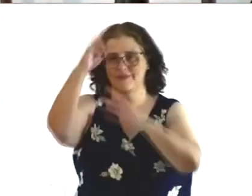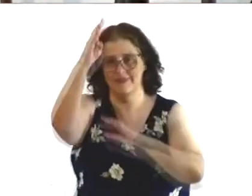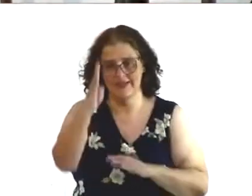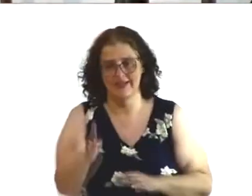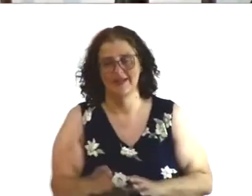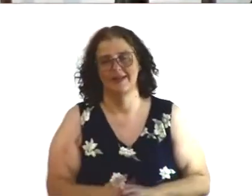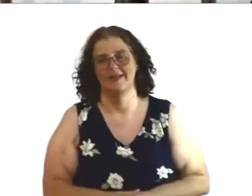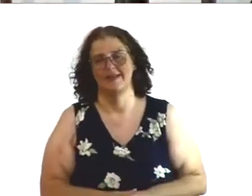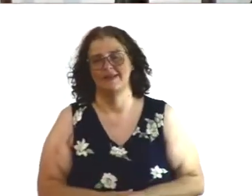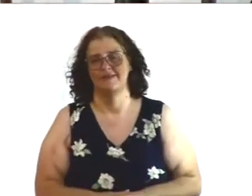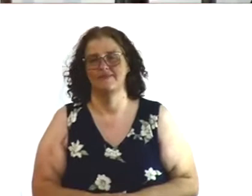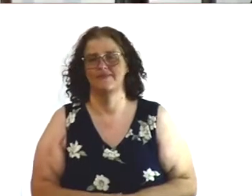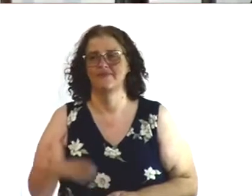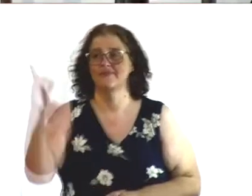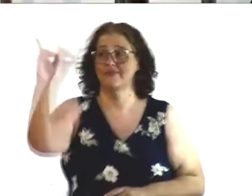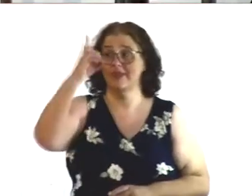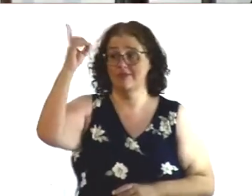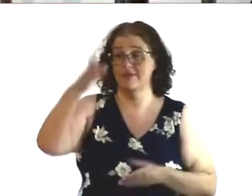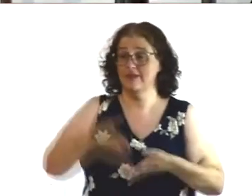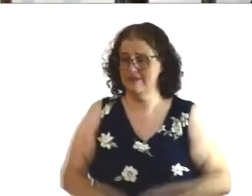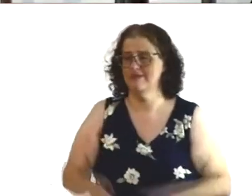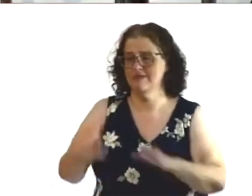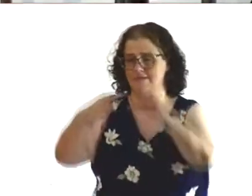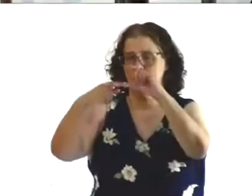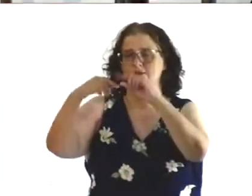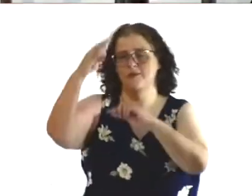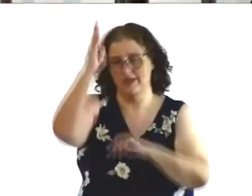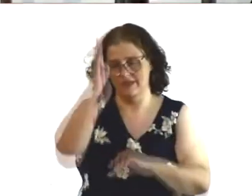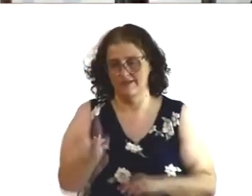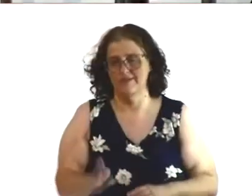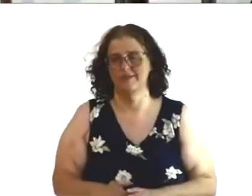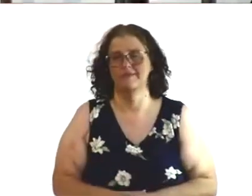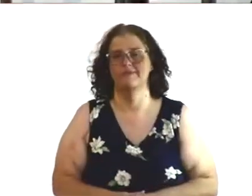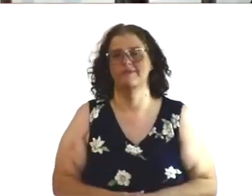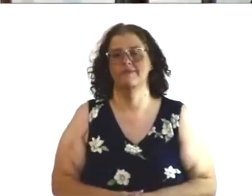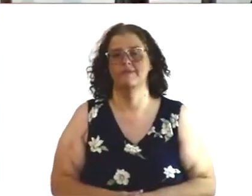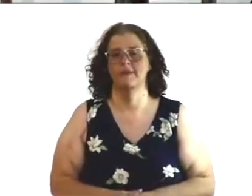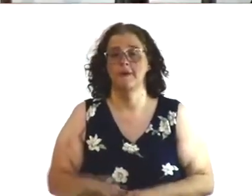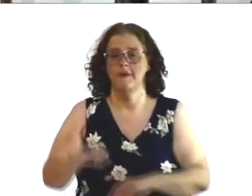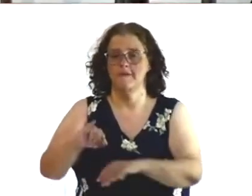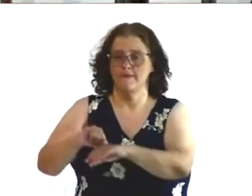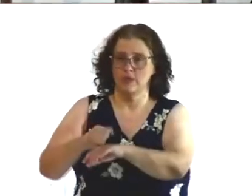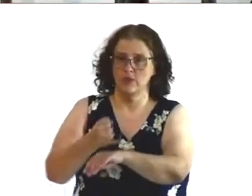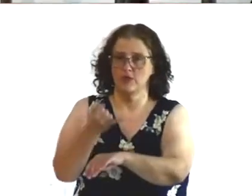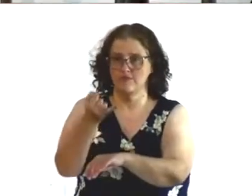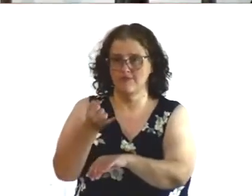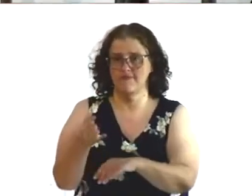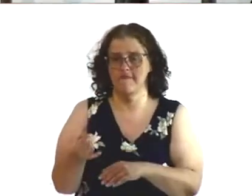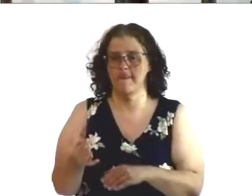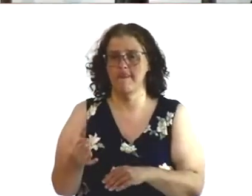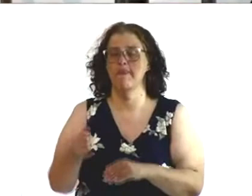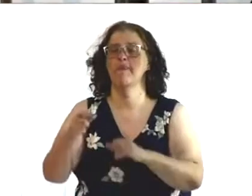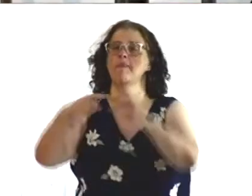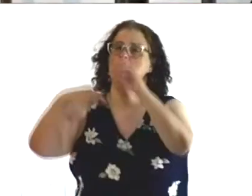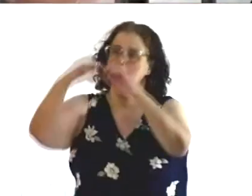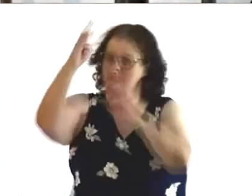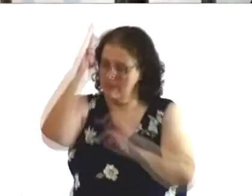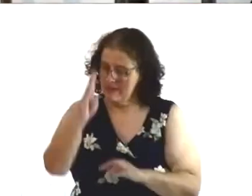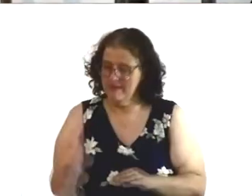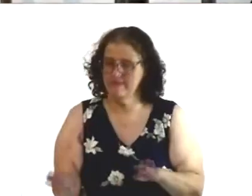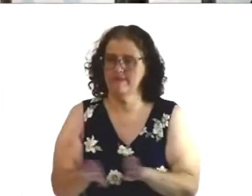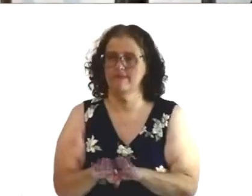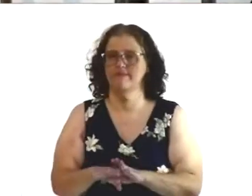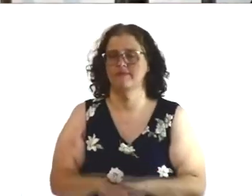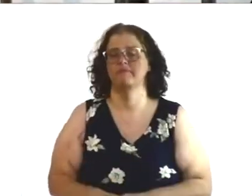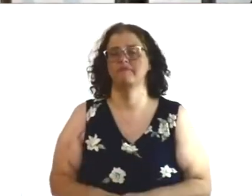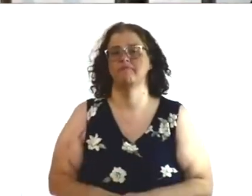alusão a Davi, e como um profeta inspirado, profetizando a vinda do futuro rei